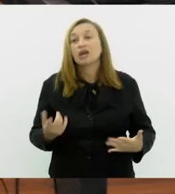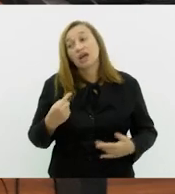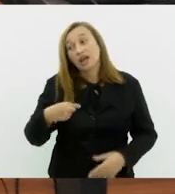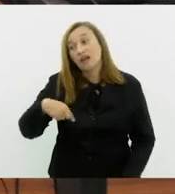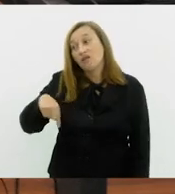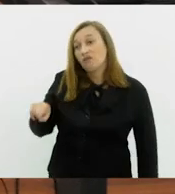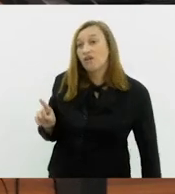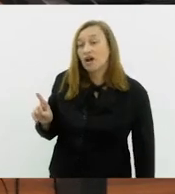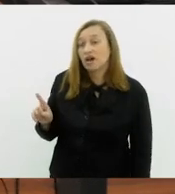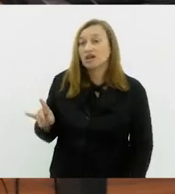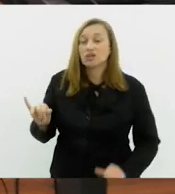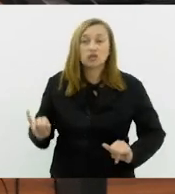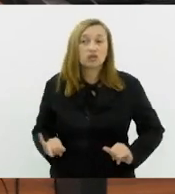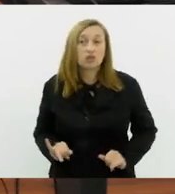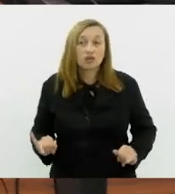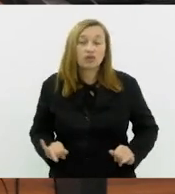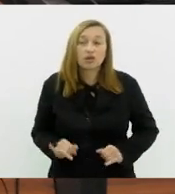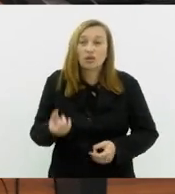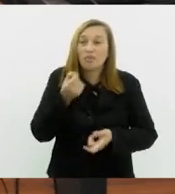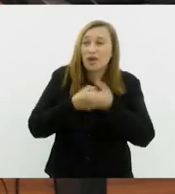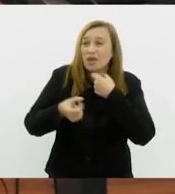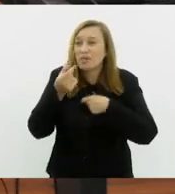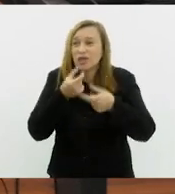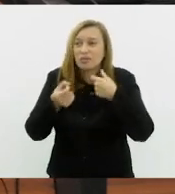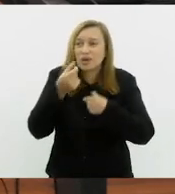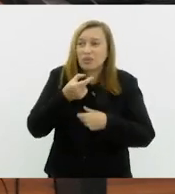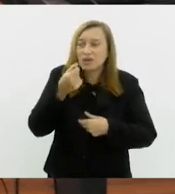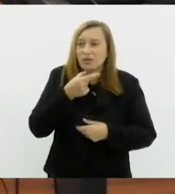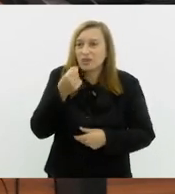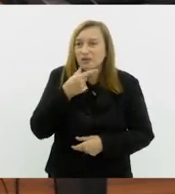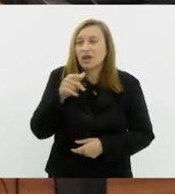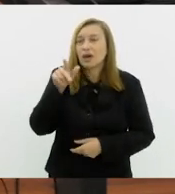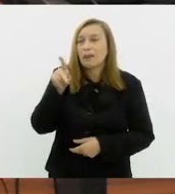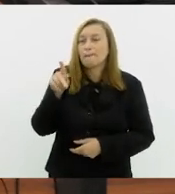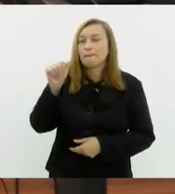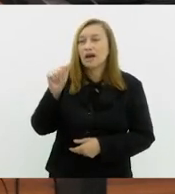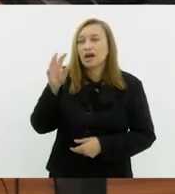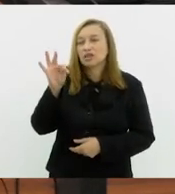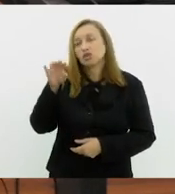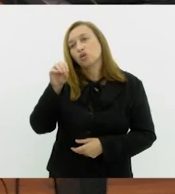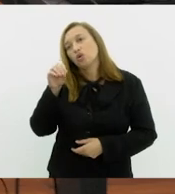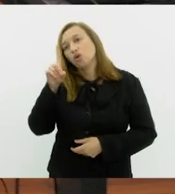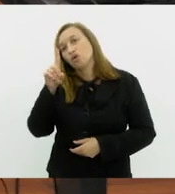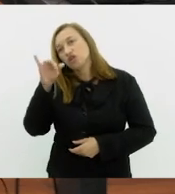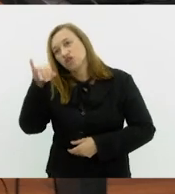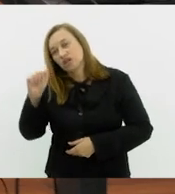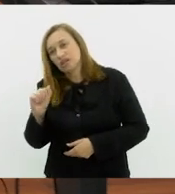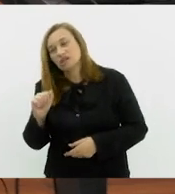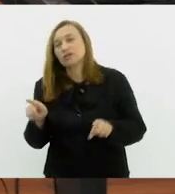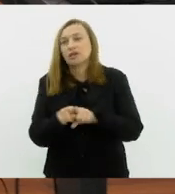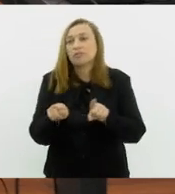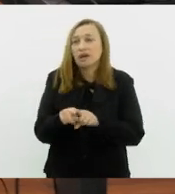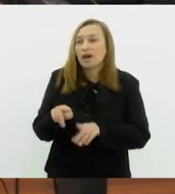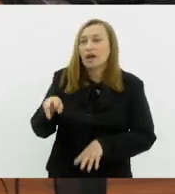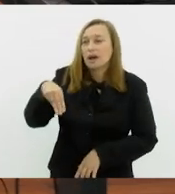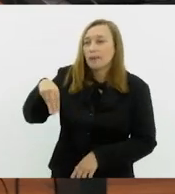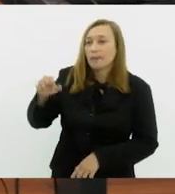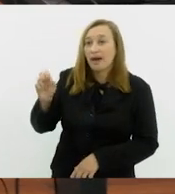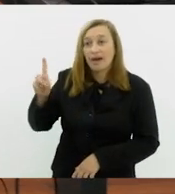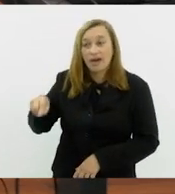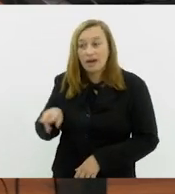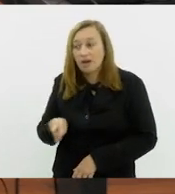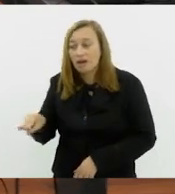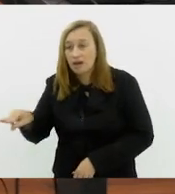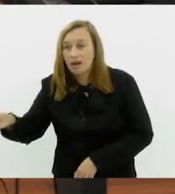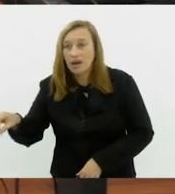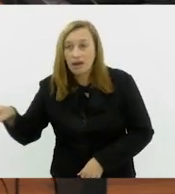ali sofrendo uma automedicalização, uma patologização. E em um outro lugar também, pensando também a Maré, hoje mesmo a gente